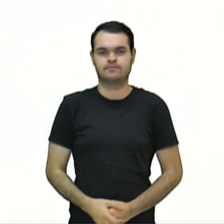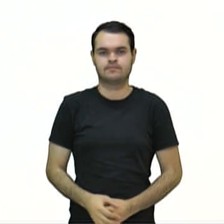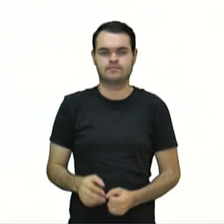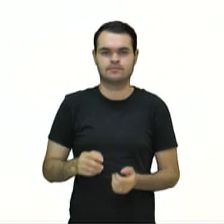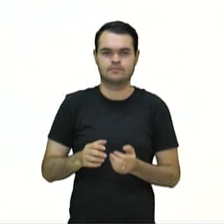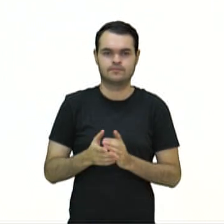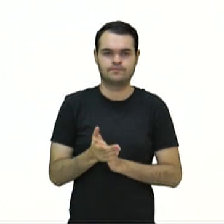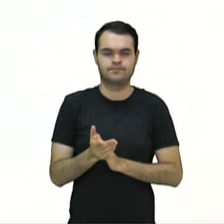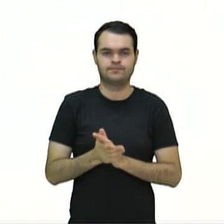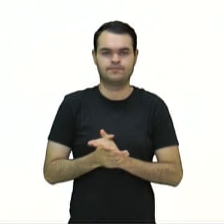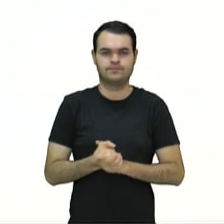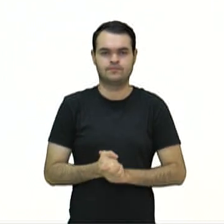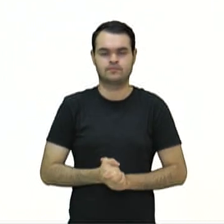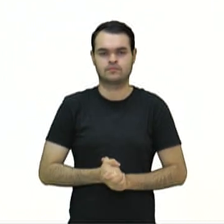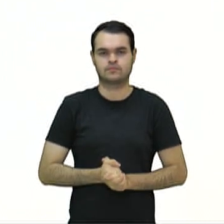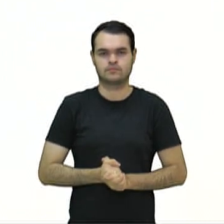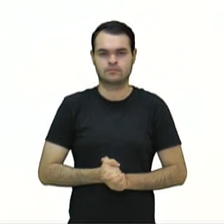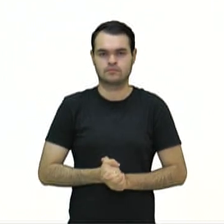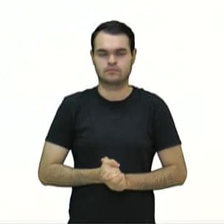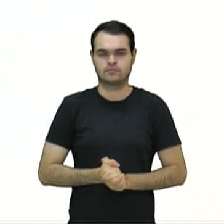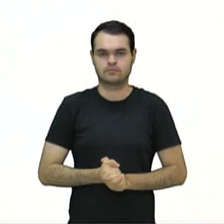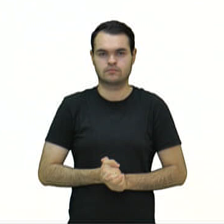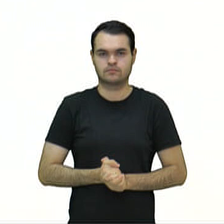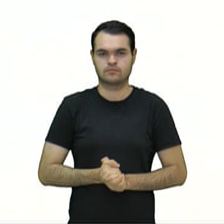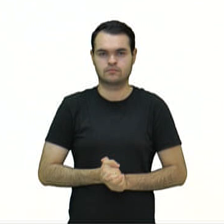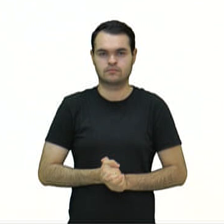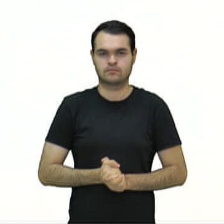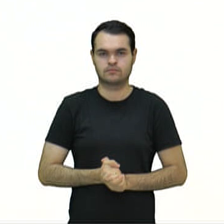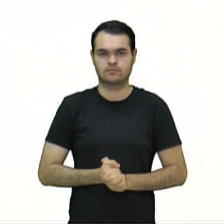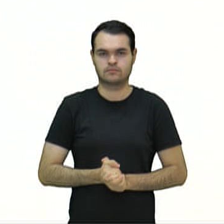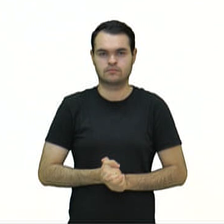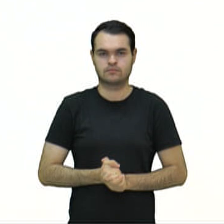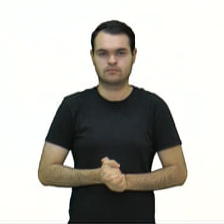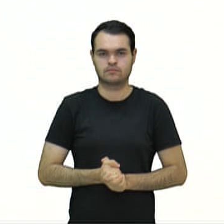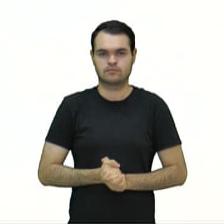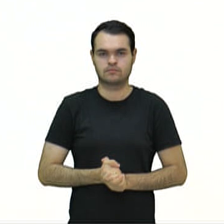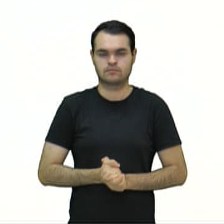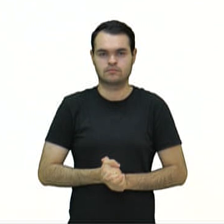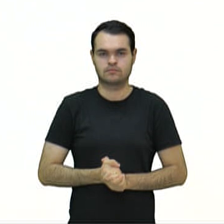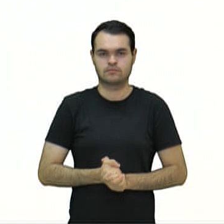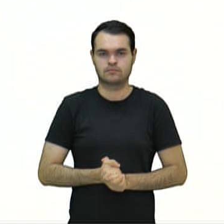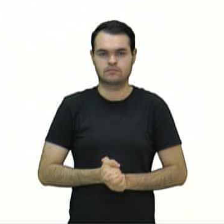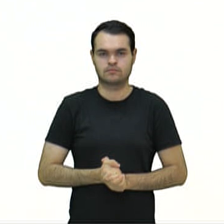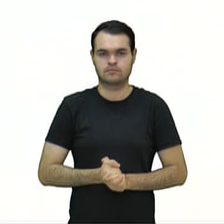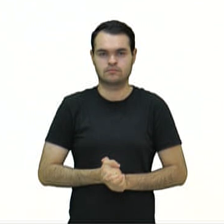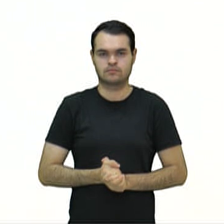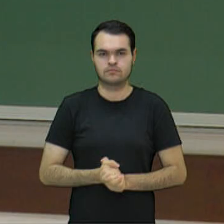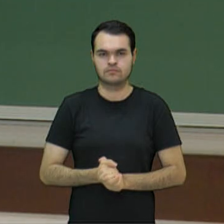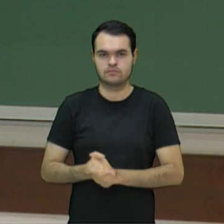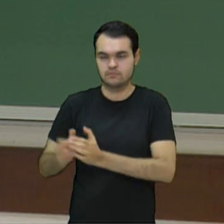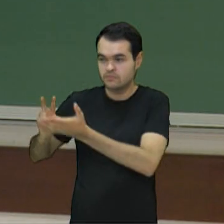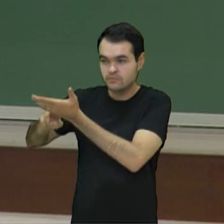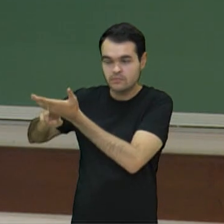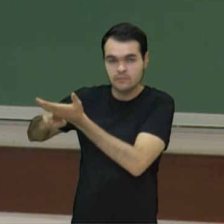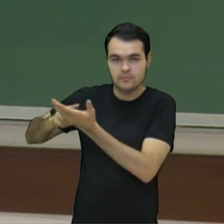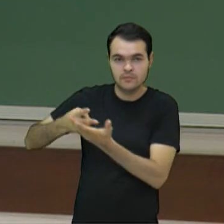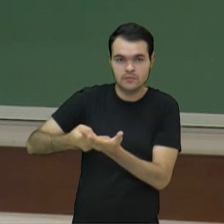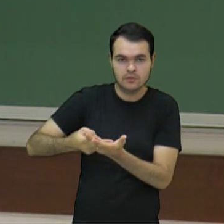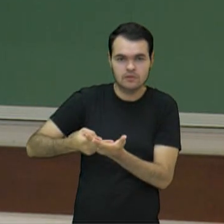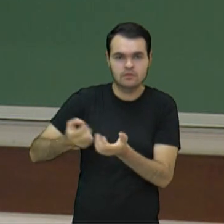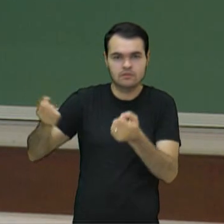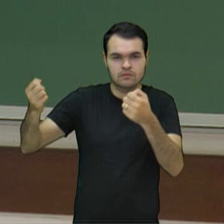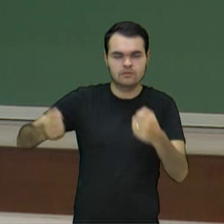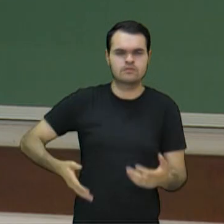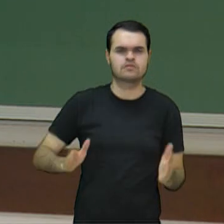the three brothers deposed their father, the kingdom of the sea fell by lot to Poseidon. Então essa informação a gente já